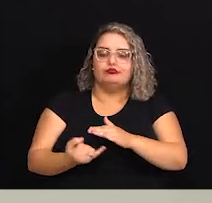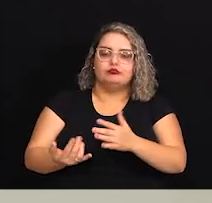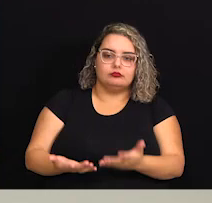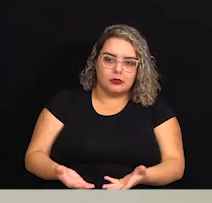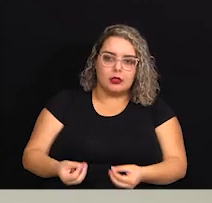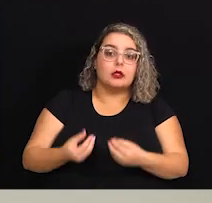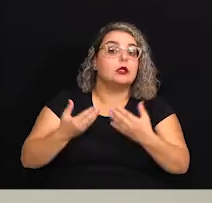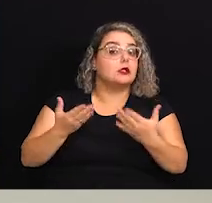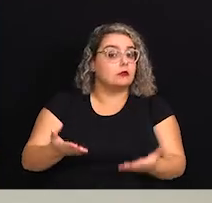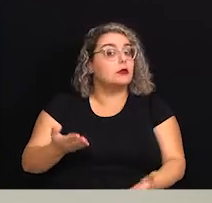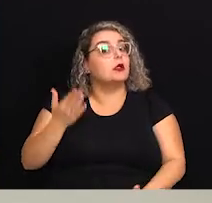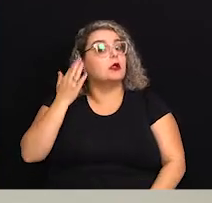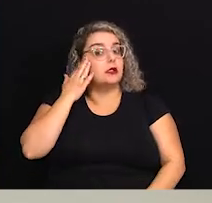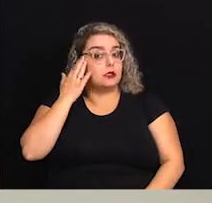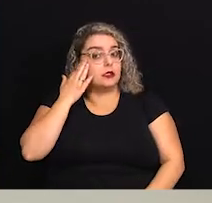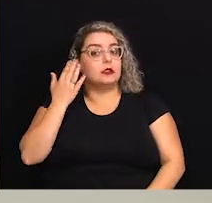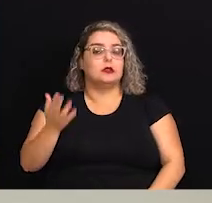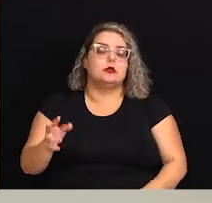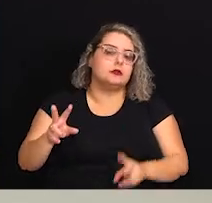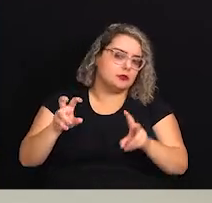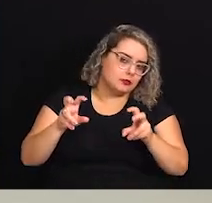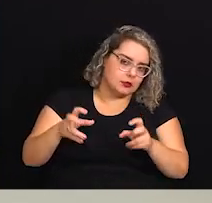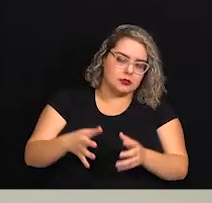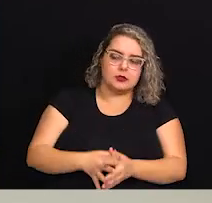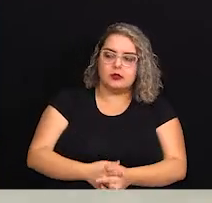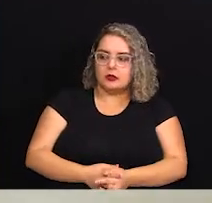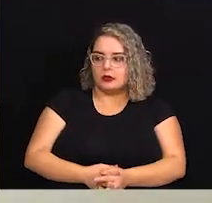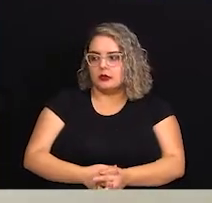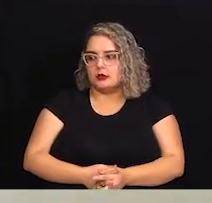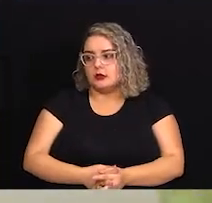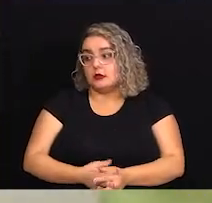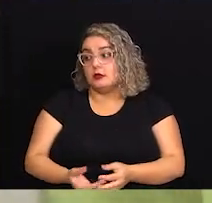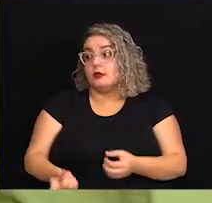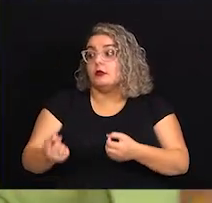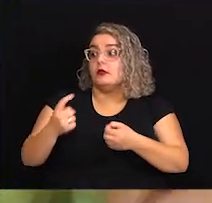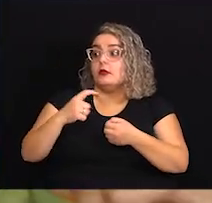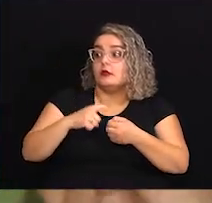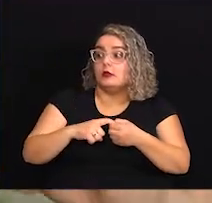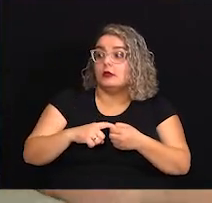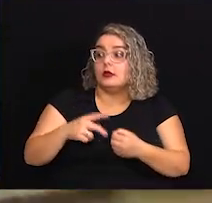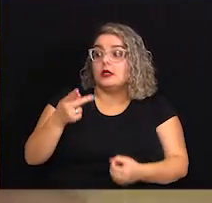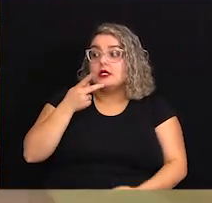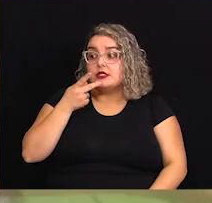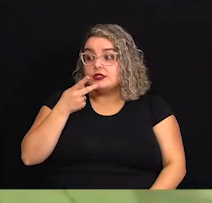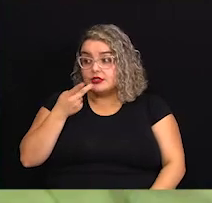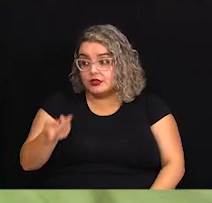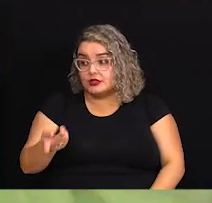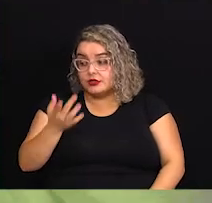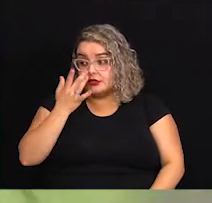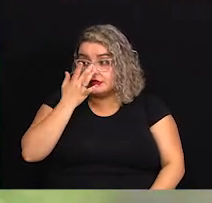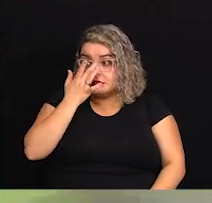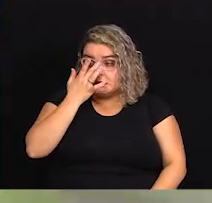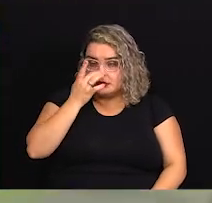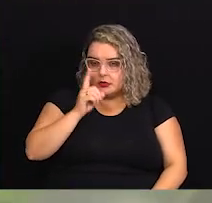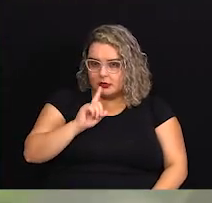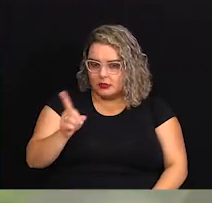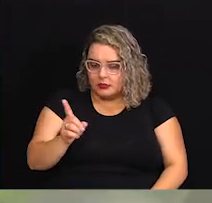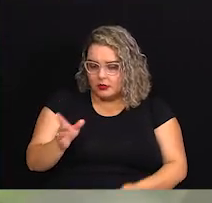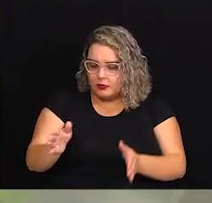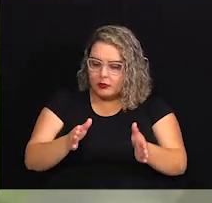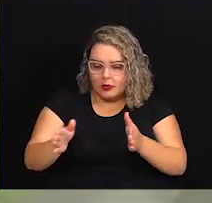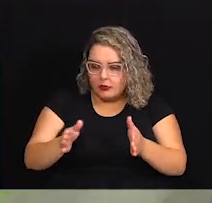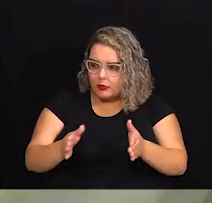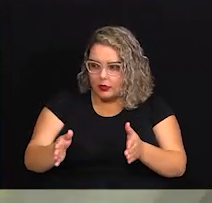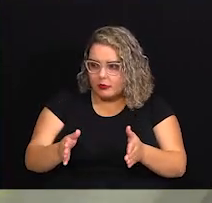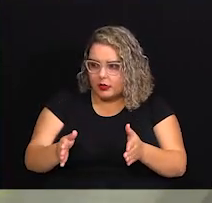te fornecendo para você entender sobre o assunto. Eu vou até voltar aqui. Você diria, então, que não seria nenhum